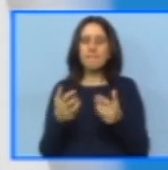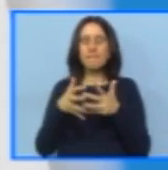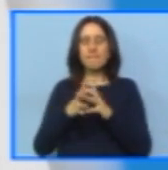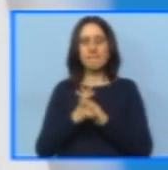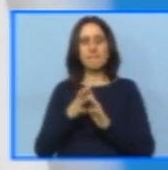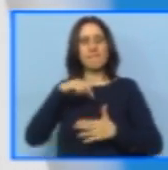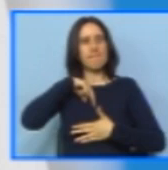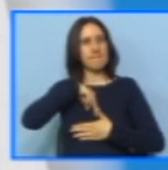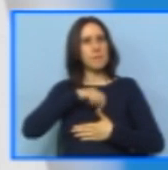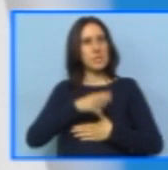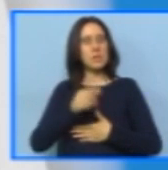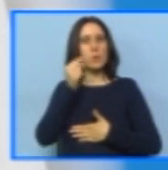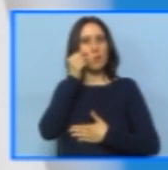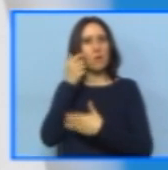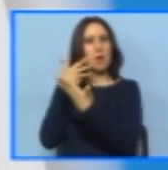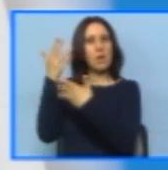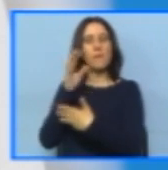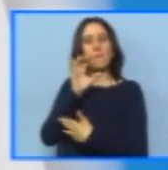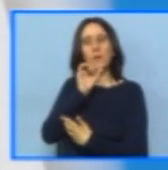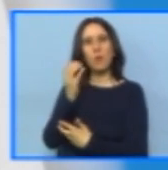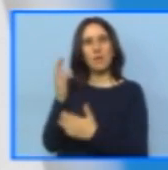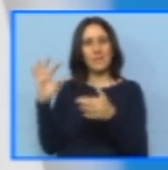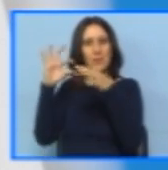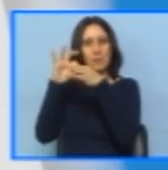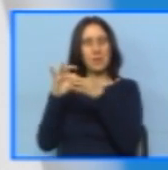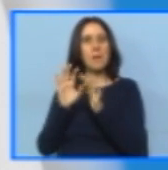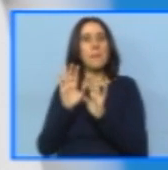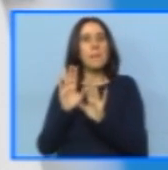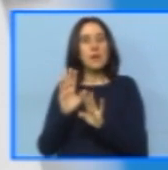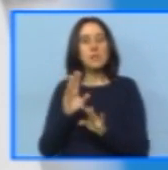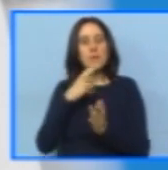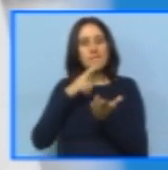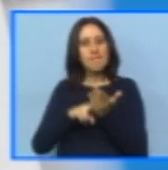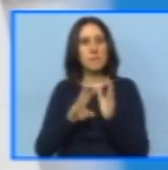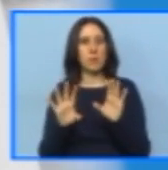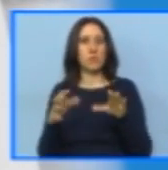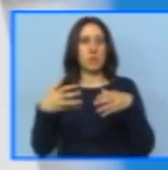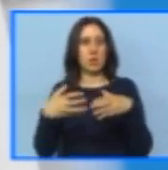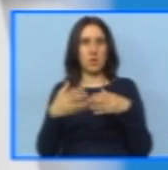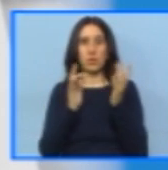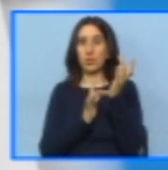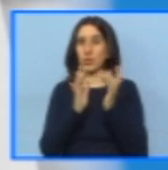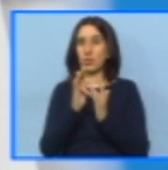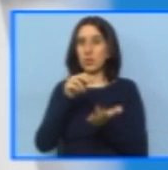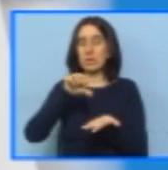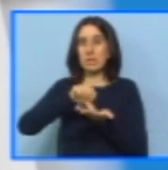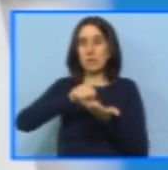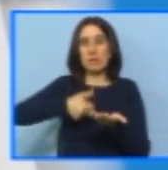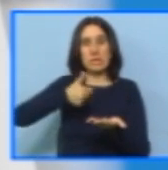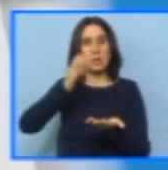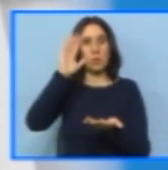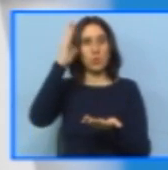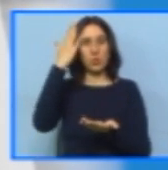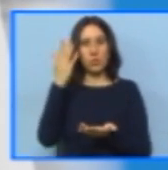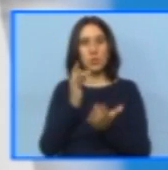ao Pai através do Filho e no Espírito, mas também a nível comunitário É Jesus que tem que estar no centro. E é Jesus que tem que